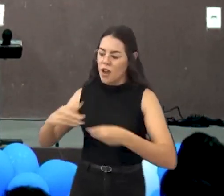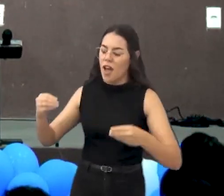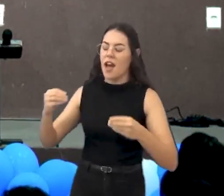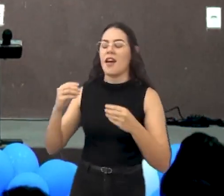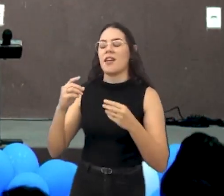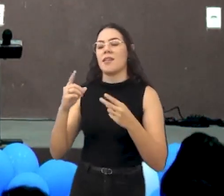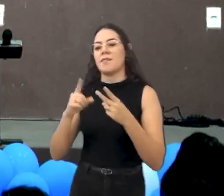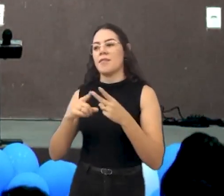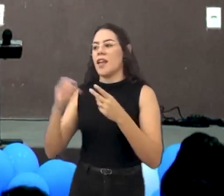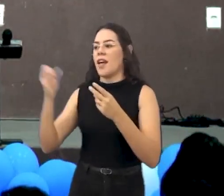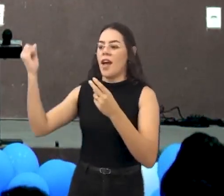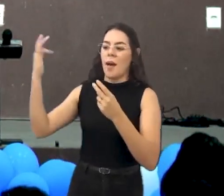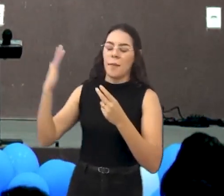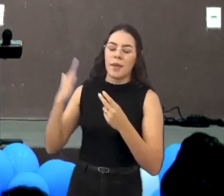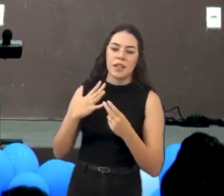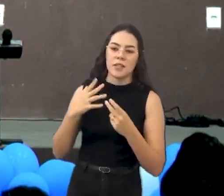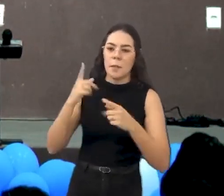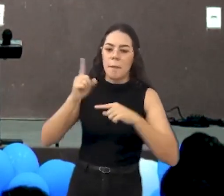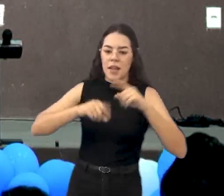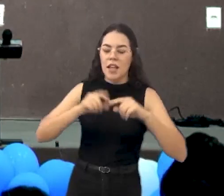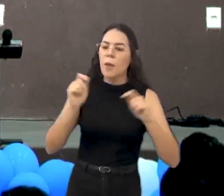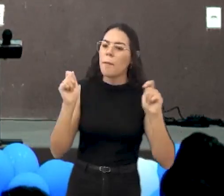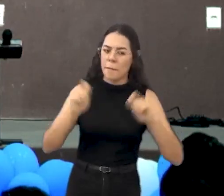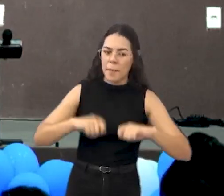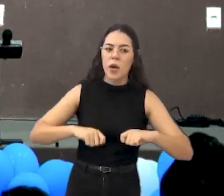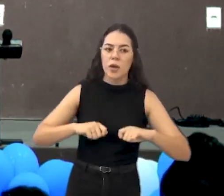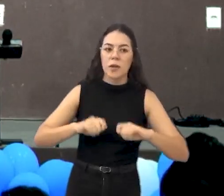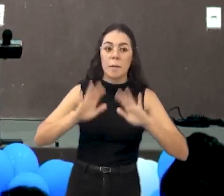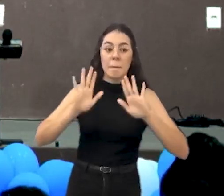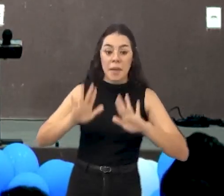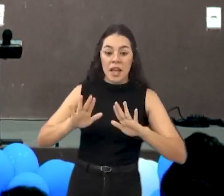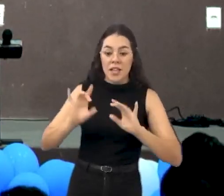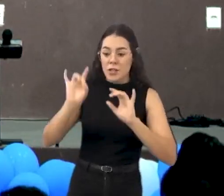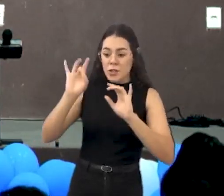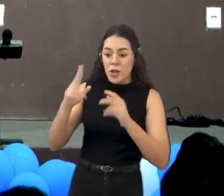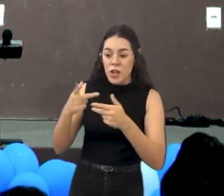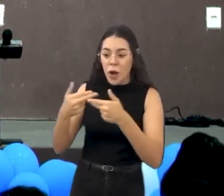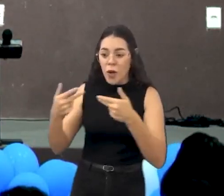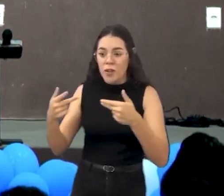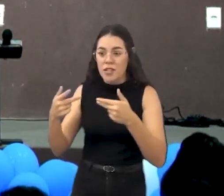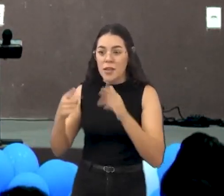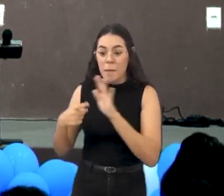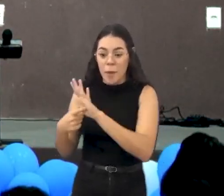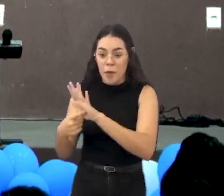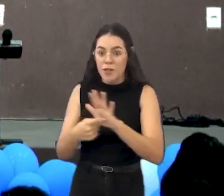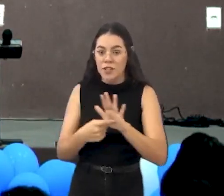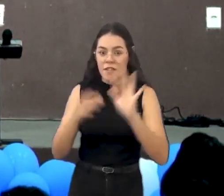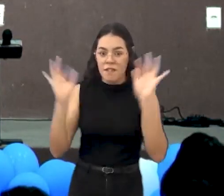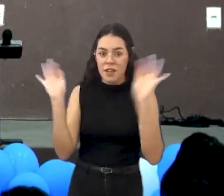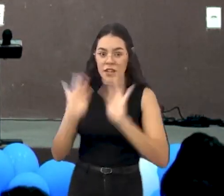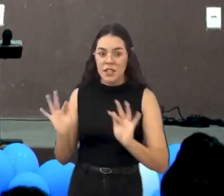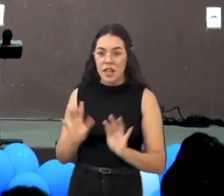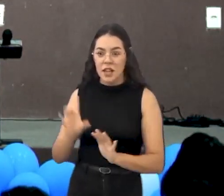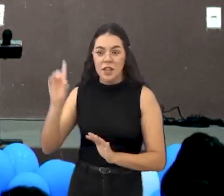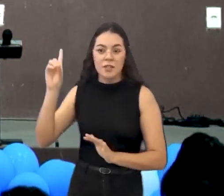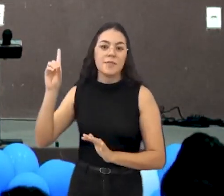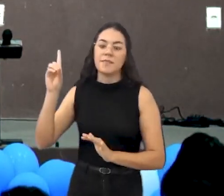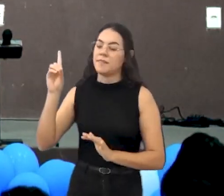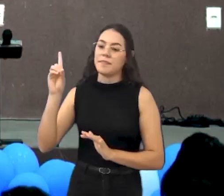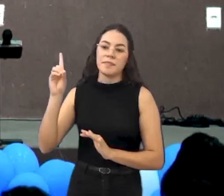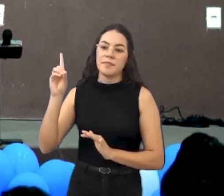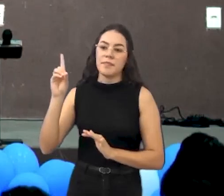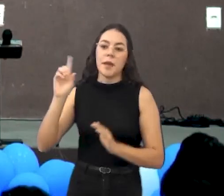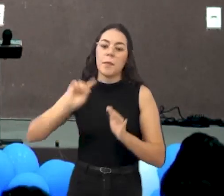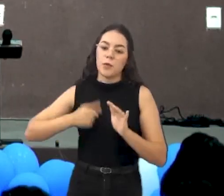bênçãos materiais? Pode, sim. Mas não são essas bênçãos que manifestam bem-aventurança. É algo muito